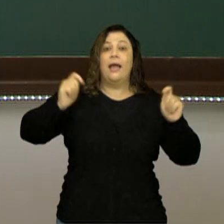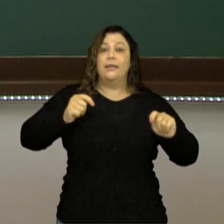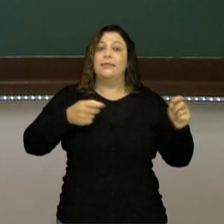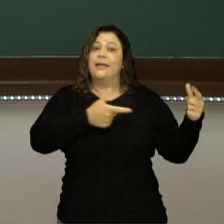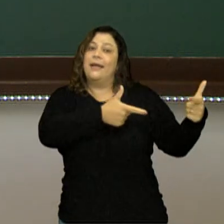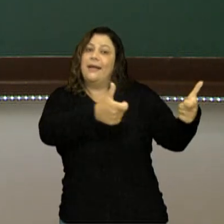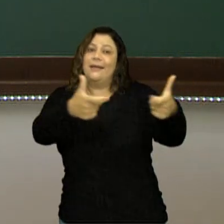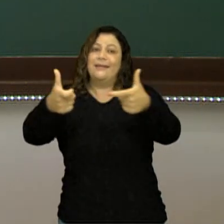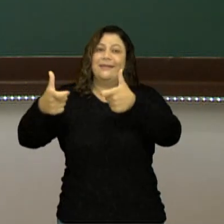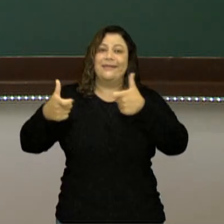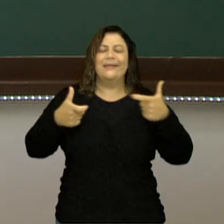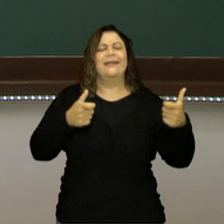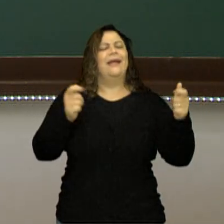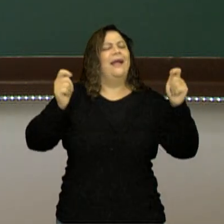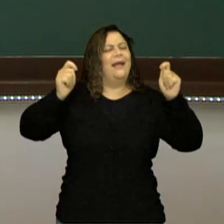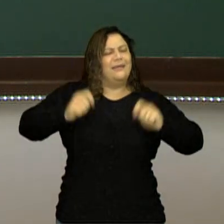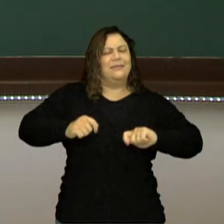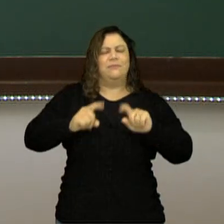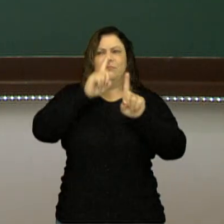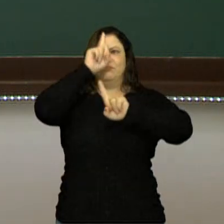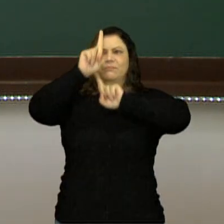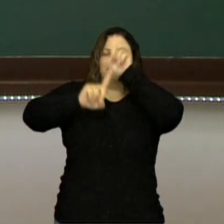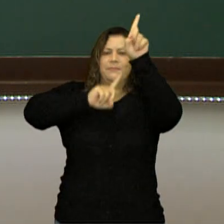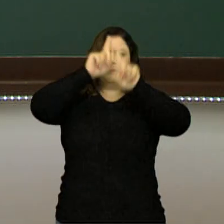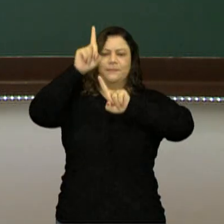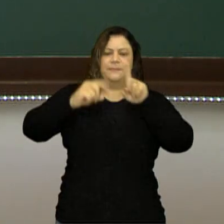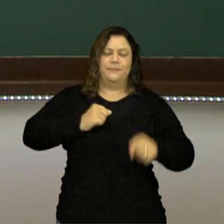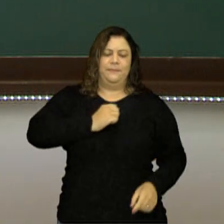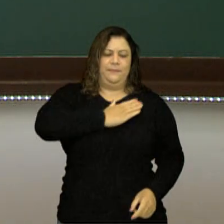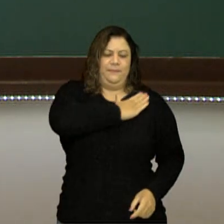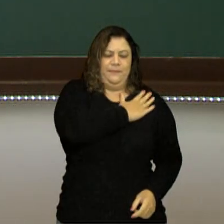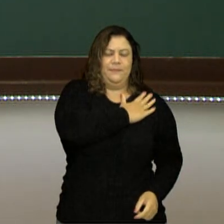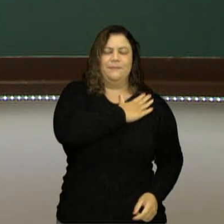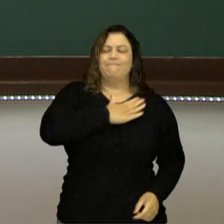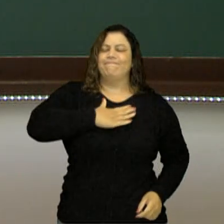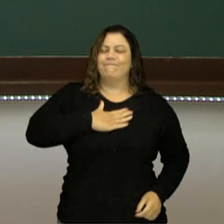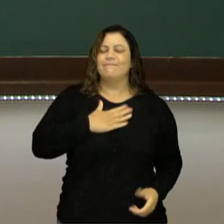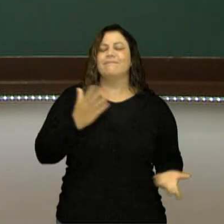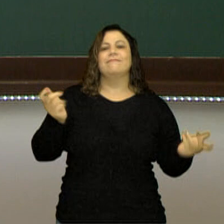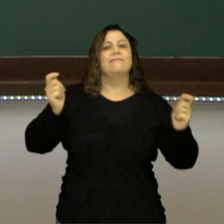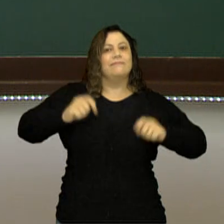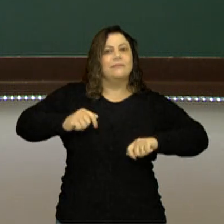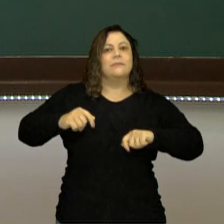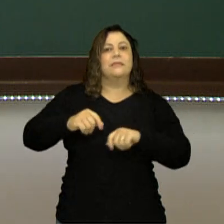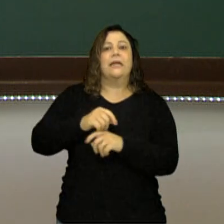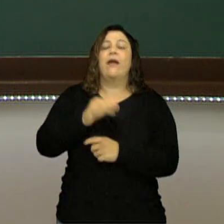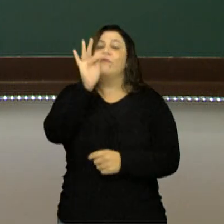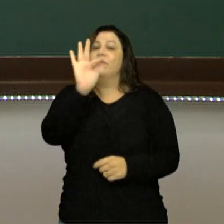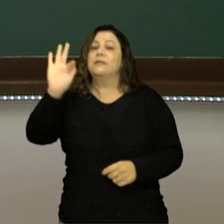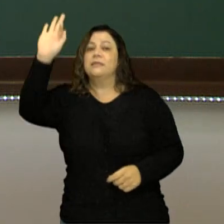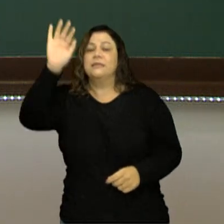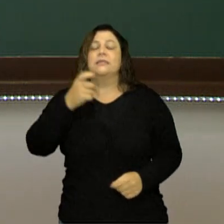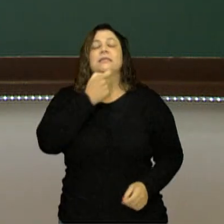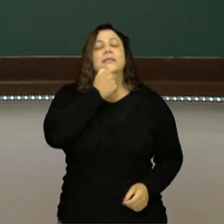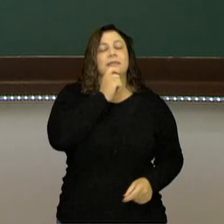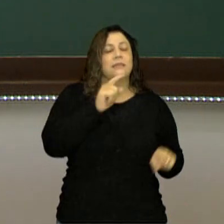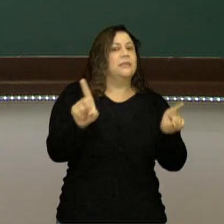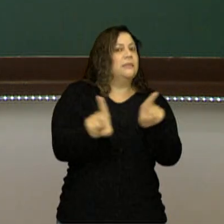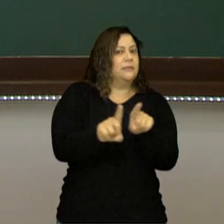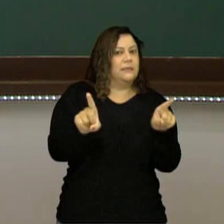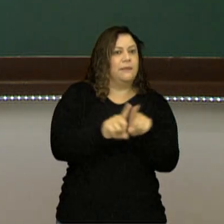guerra deu ímpeto, então, às ideias de nacionalismo, tanto francês quanto inglês. Aqui nós temos uma imagem